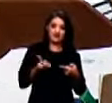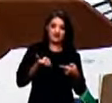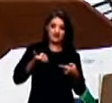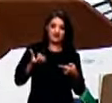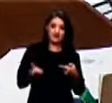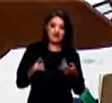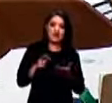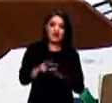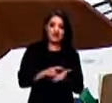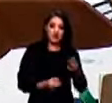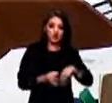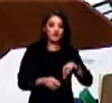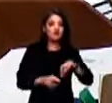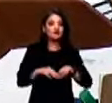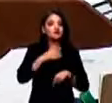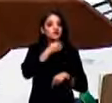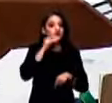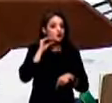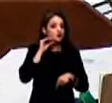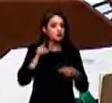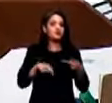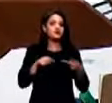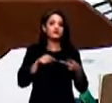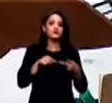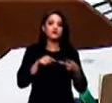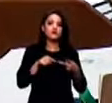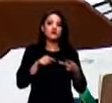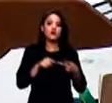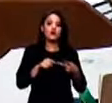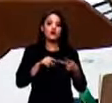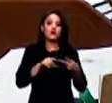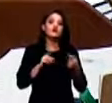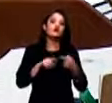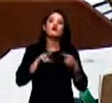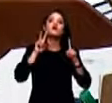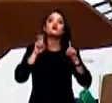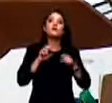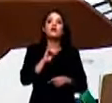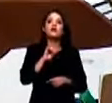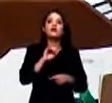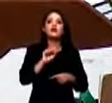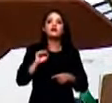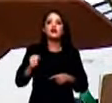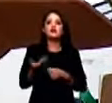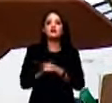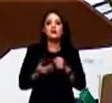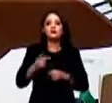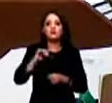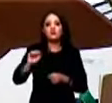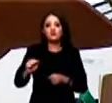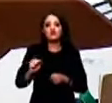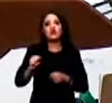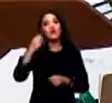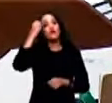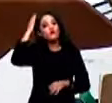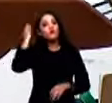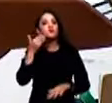592.616, relatoria do ministro Celso, ISS na base do PIS e do COFINS, pedido de vista do ministro Luiz Fux